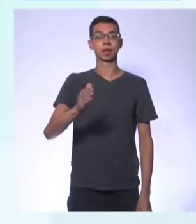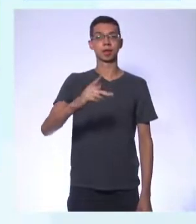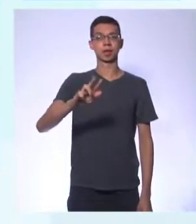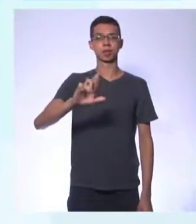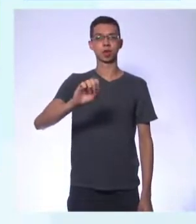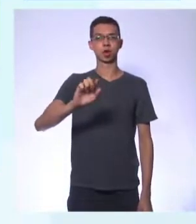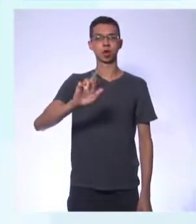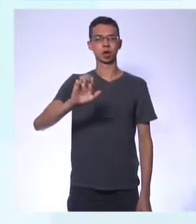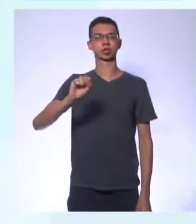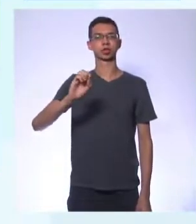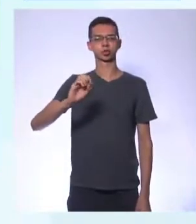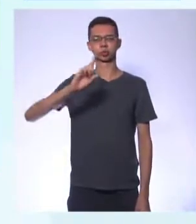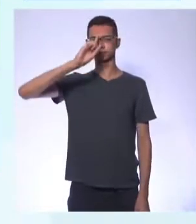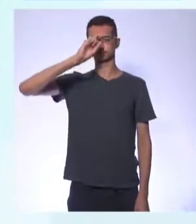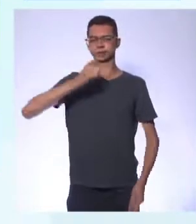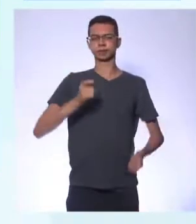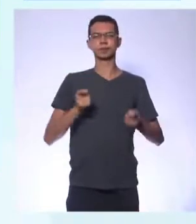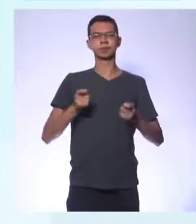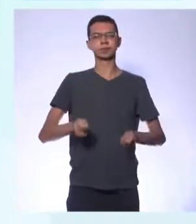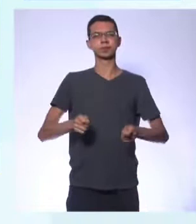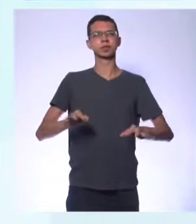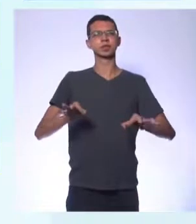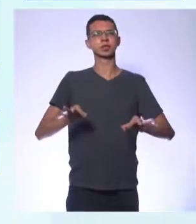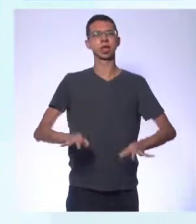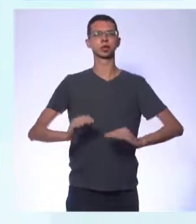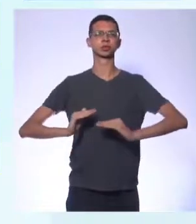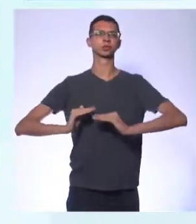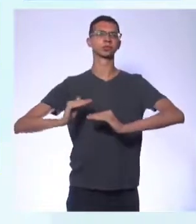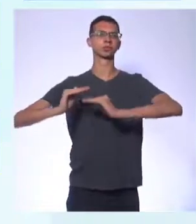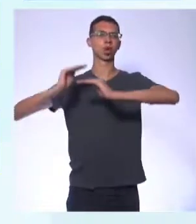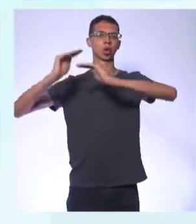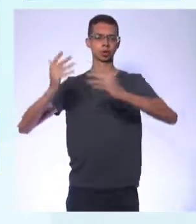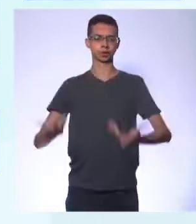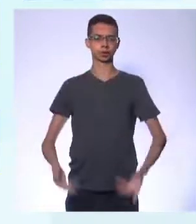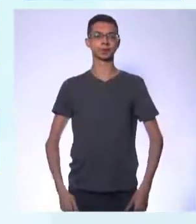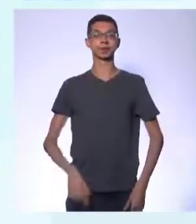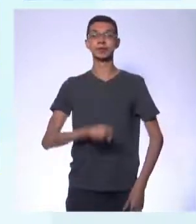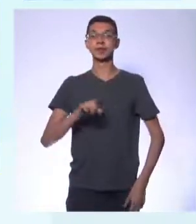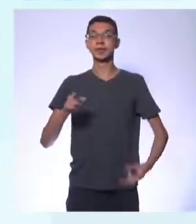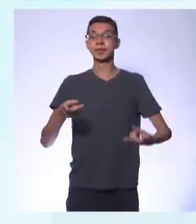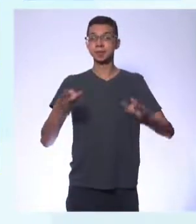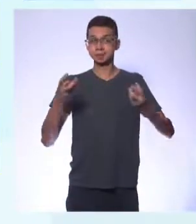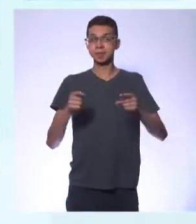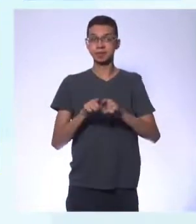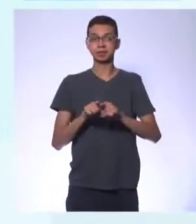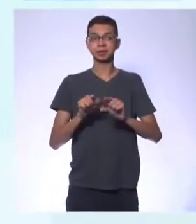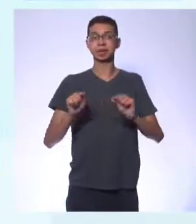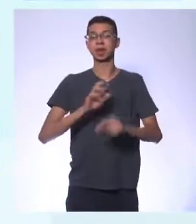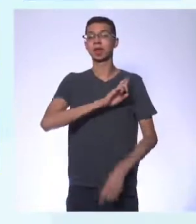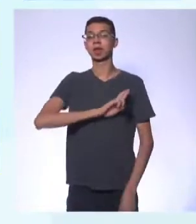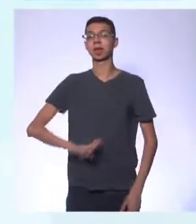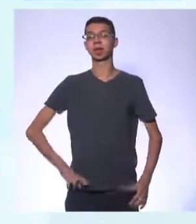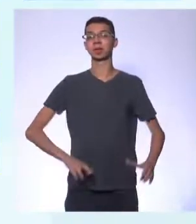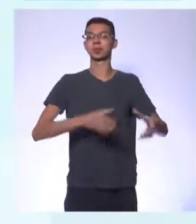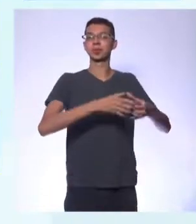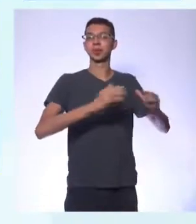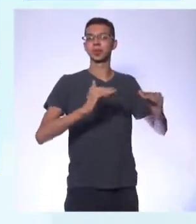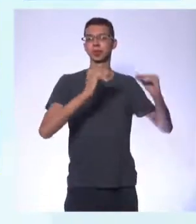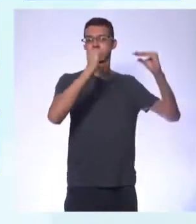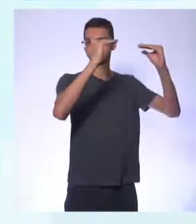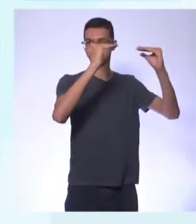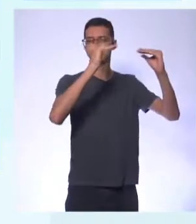dos exaltados, né, dos republicanos mais exaltados. Então, eles acreditavam que nas questões